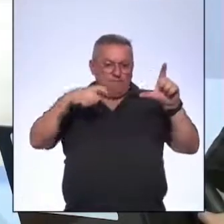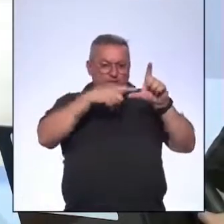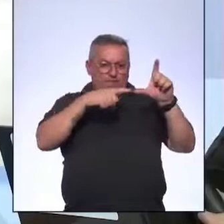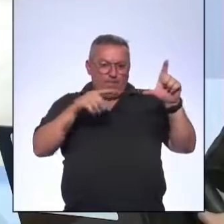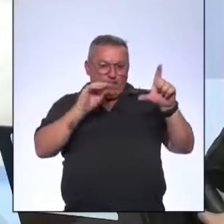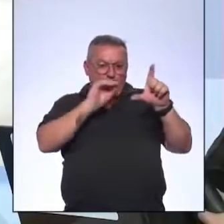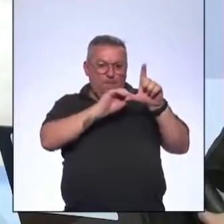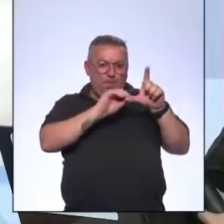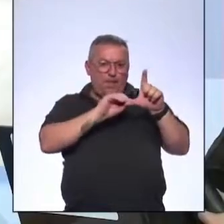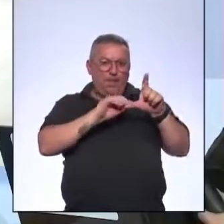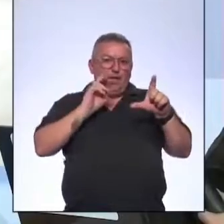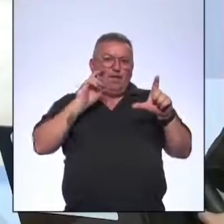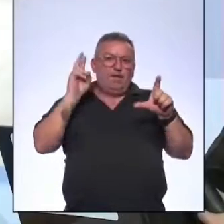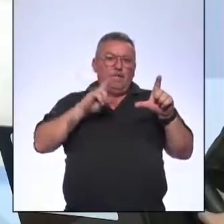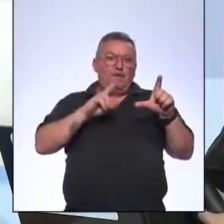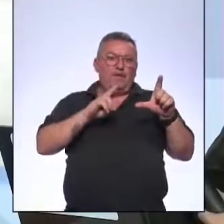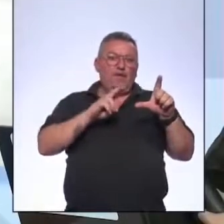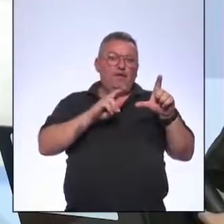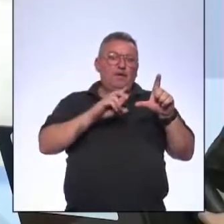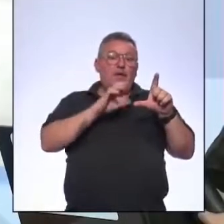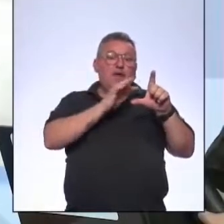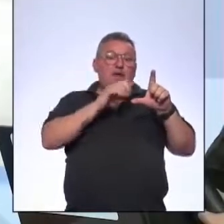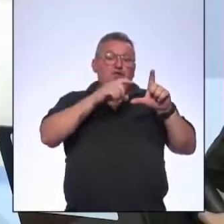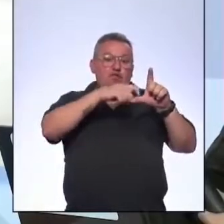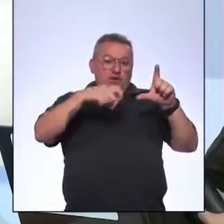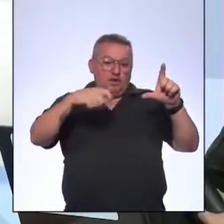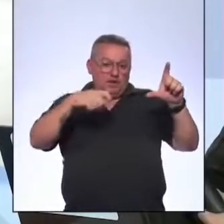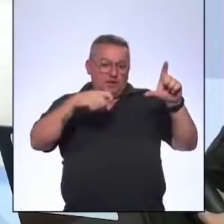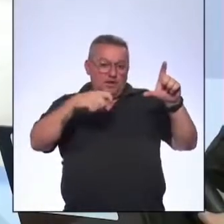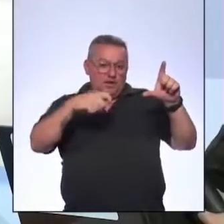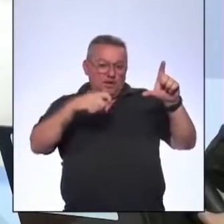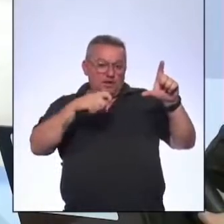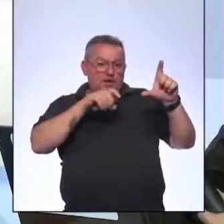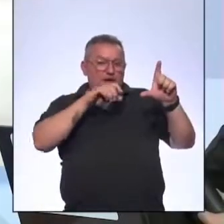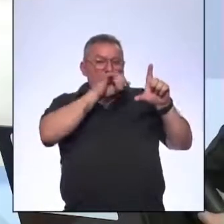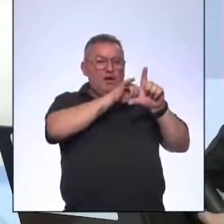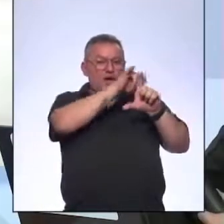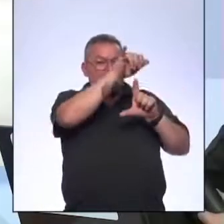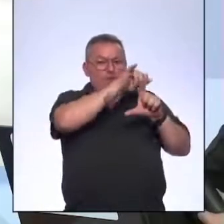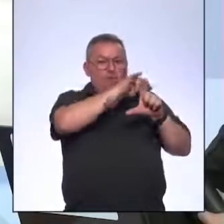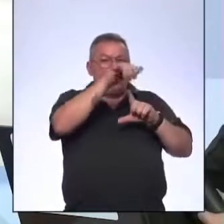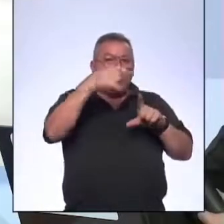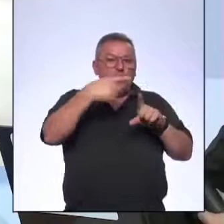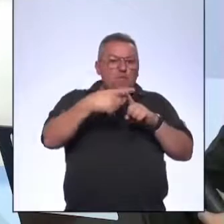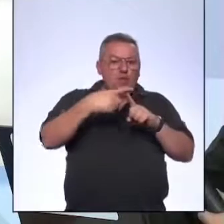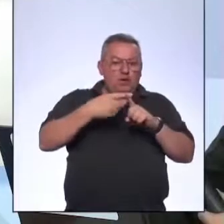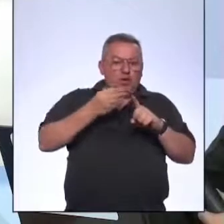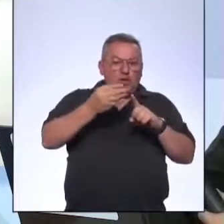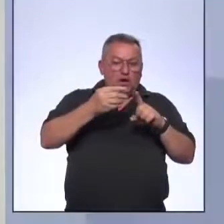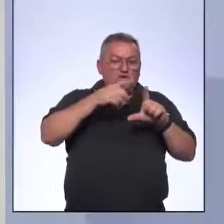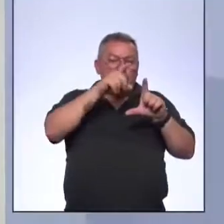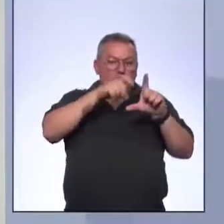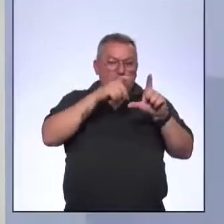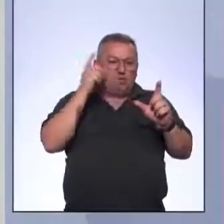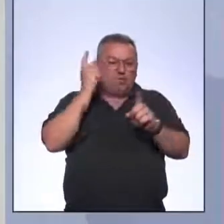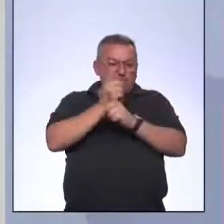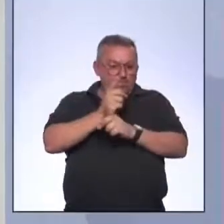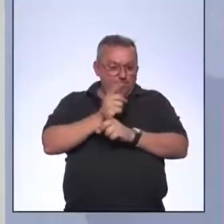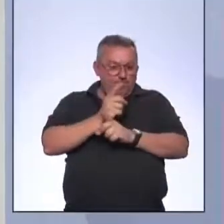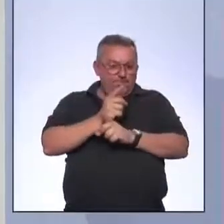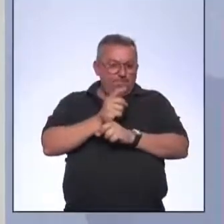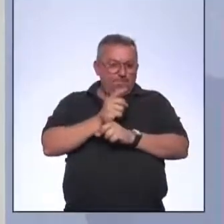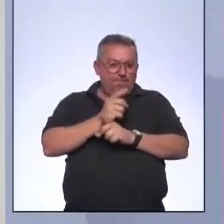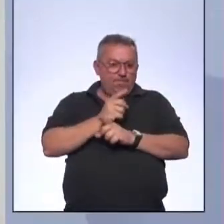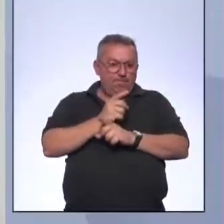substituir observa que eu coloquei fdx e coloquei um Y por que atribui o valor de x